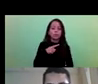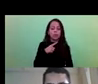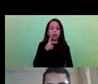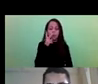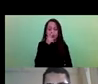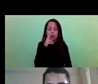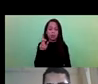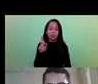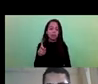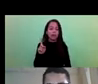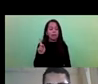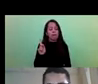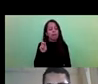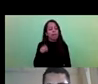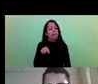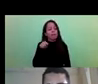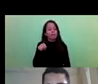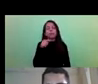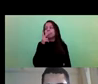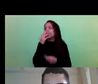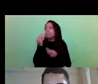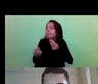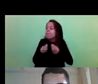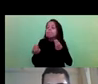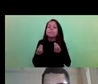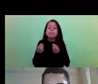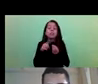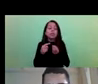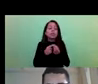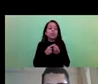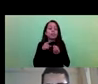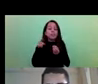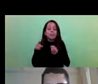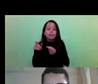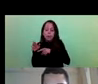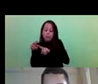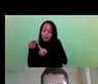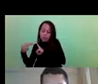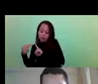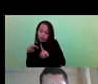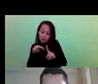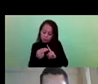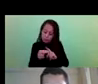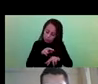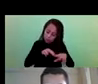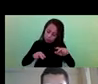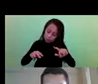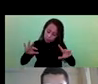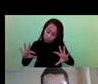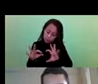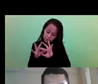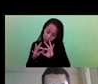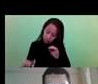substantiva, nós temos um entrecruzamento de perspectivas. E